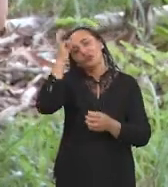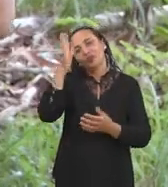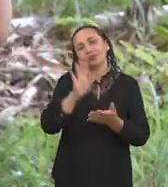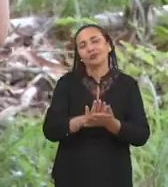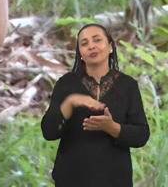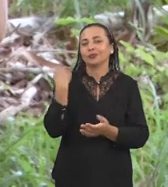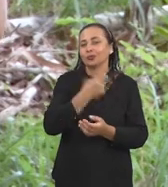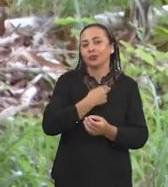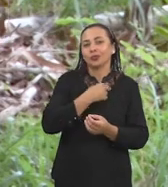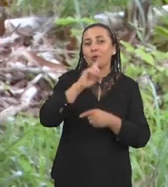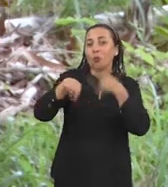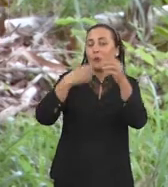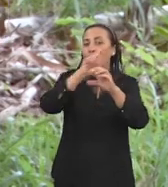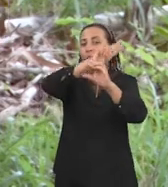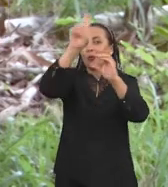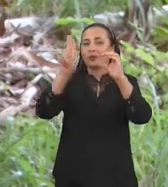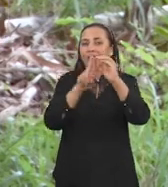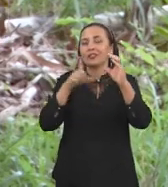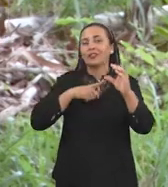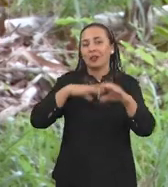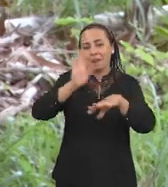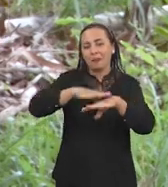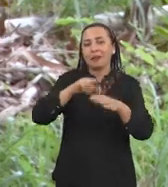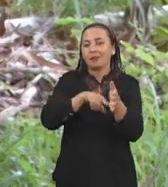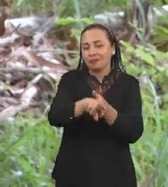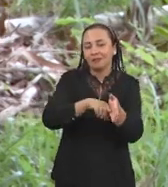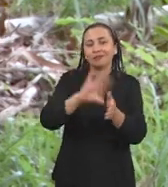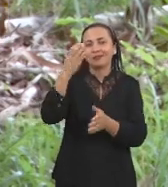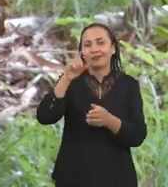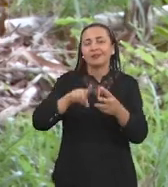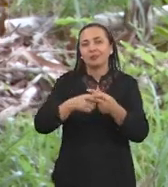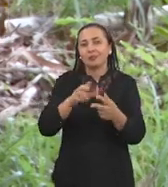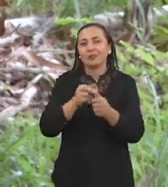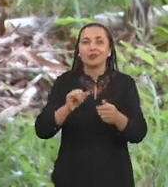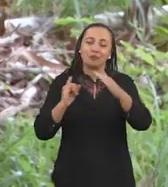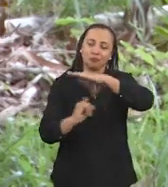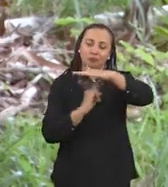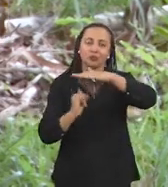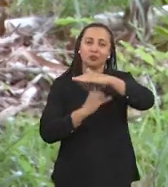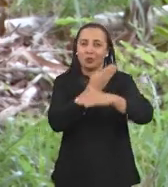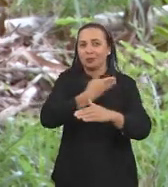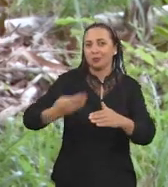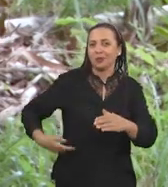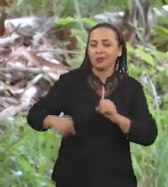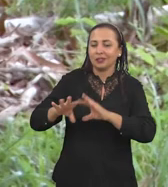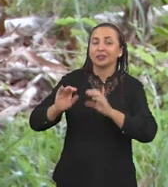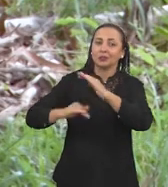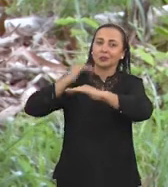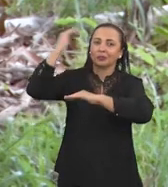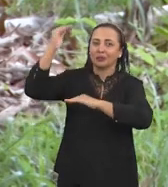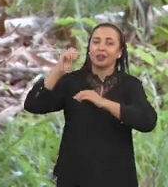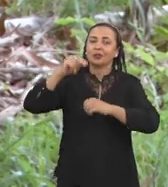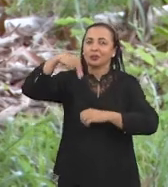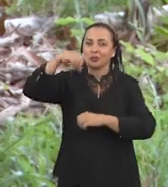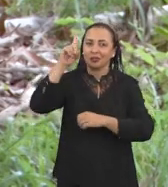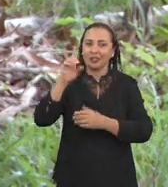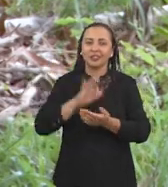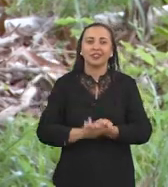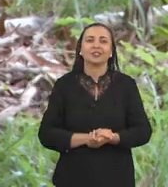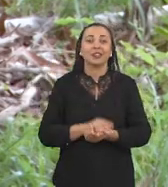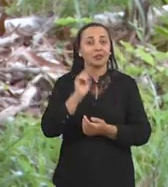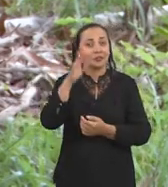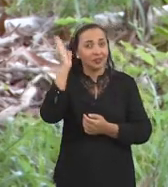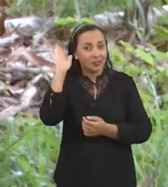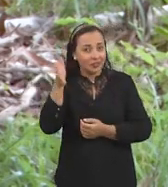E por hoje é só. Mas no nosso próximo Univer Ciência teremos mais pesquisas científicas produzidas pelas instituições públicas de ensino superior